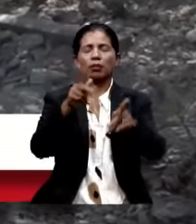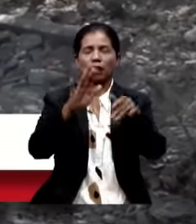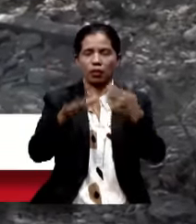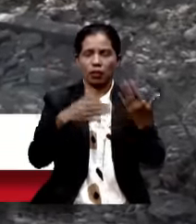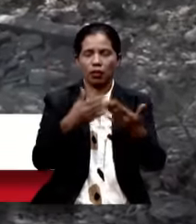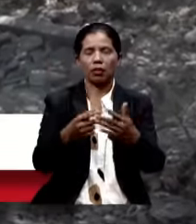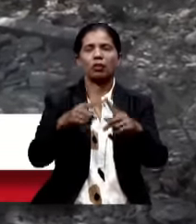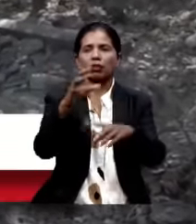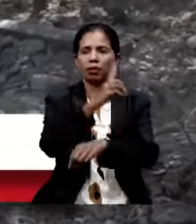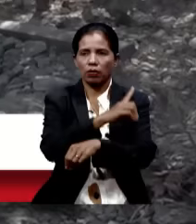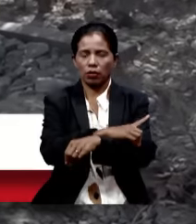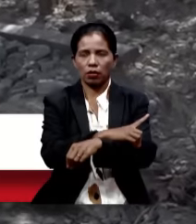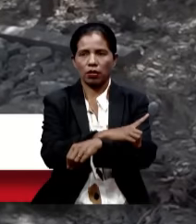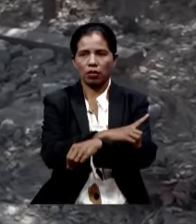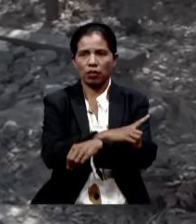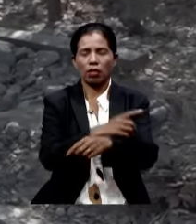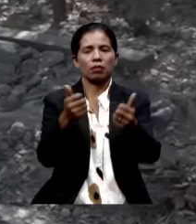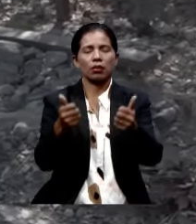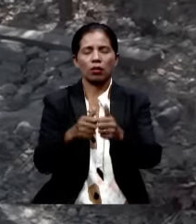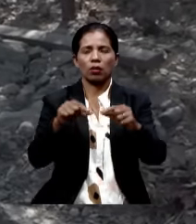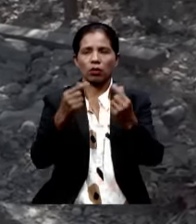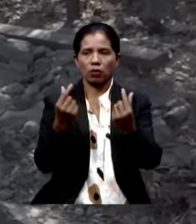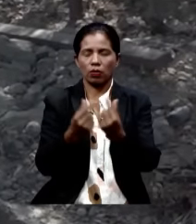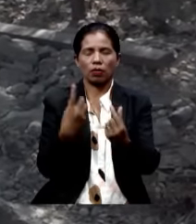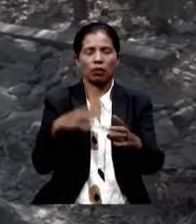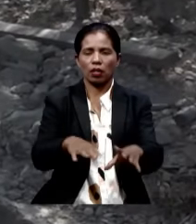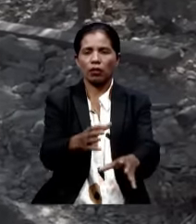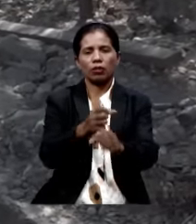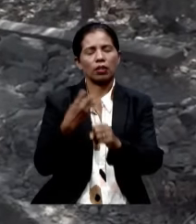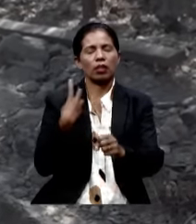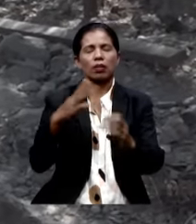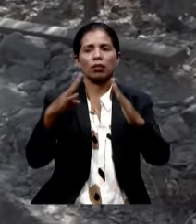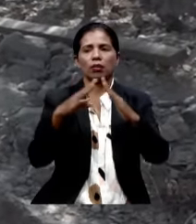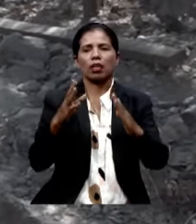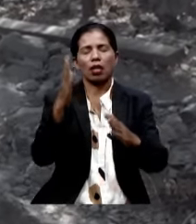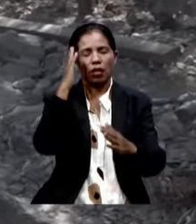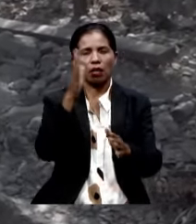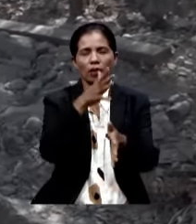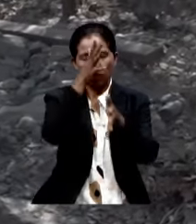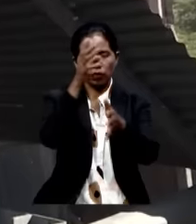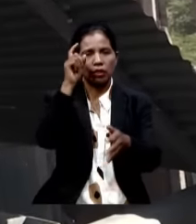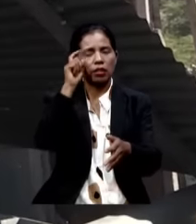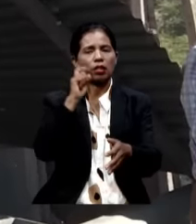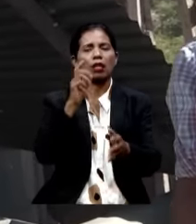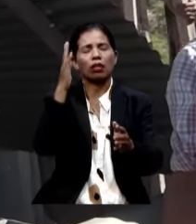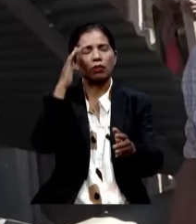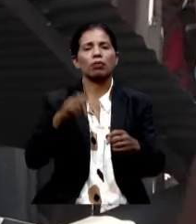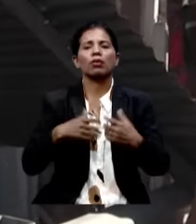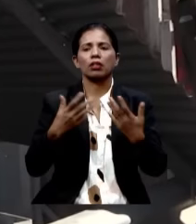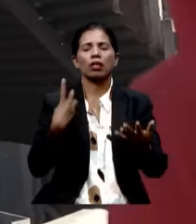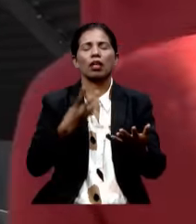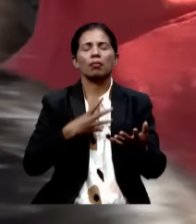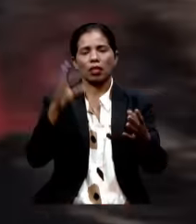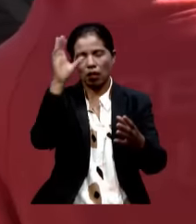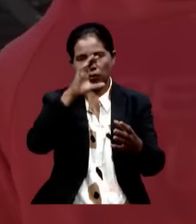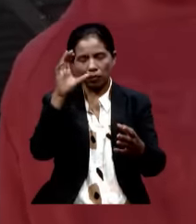Mai bo hi lor administrador honi equipa tu per sobo tem na pati nan senene abonana ano inan sa. Ah, ida nema kami akarga tu